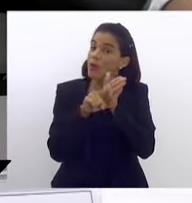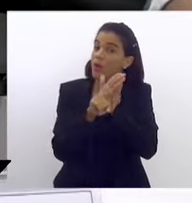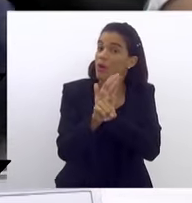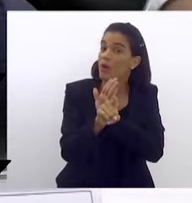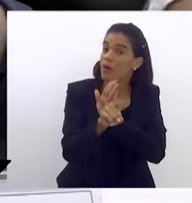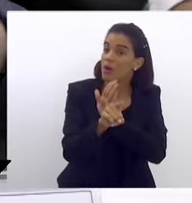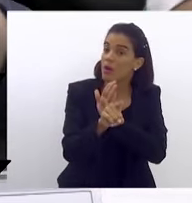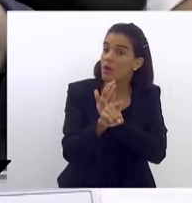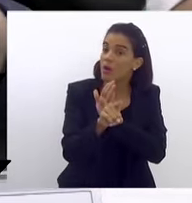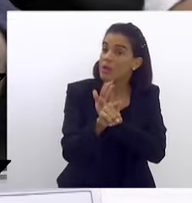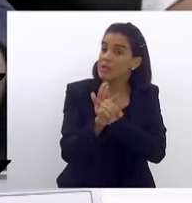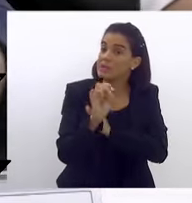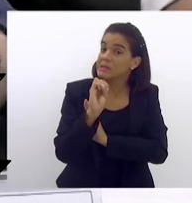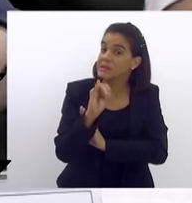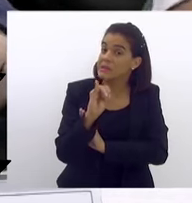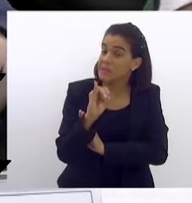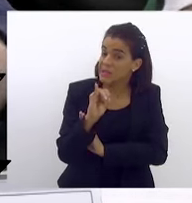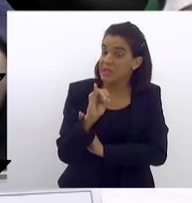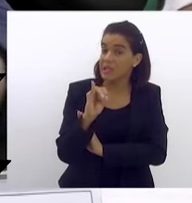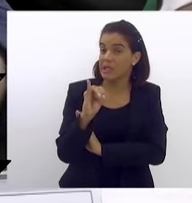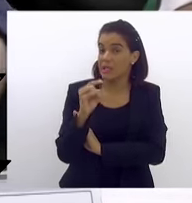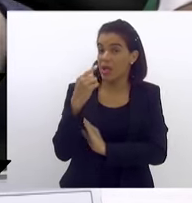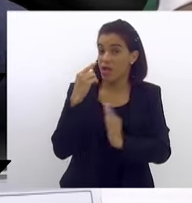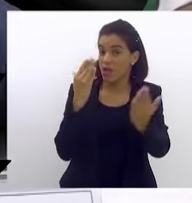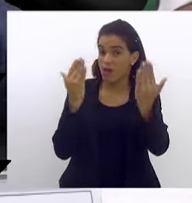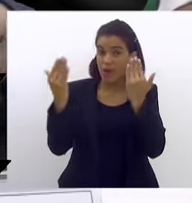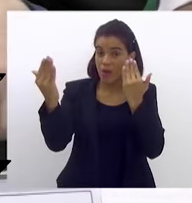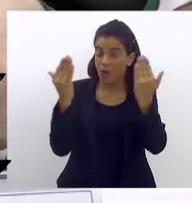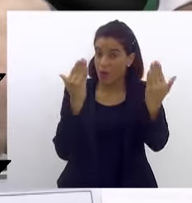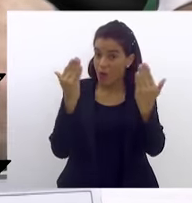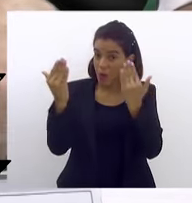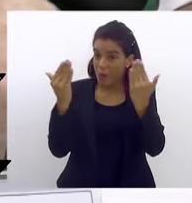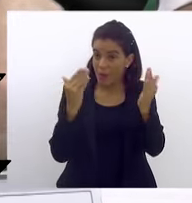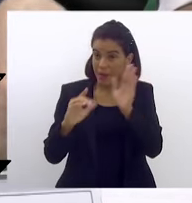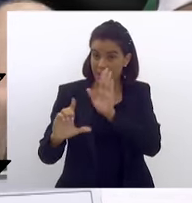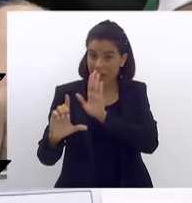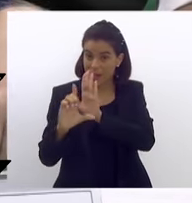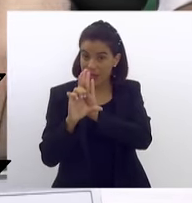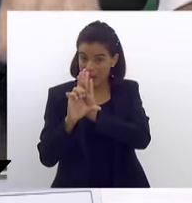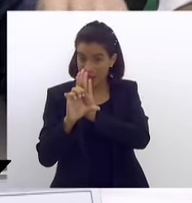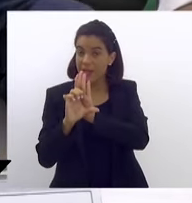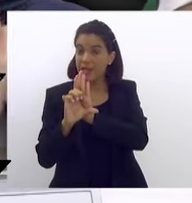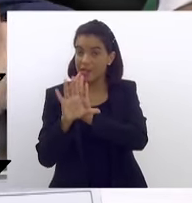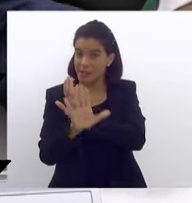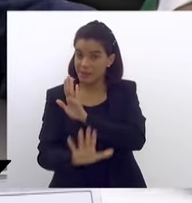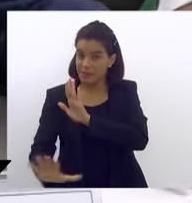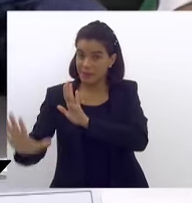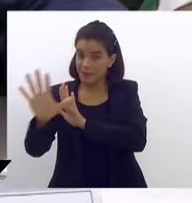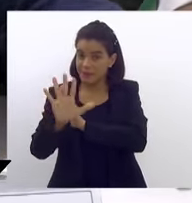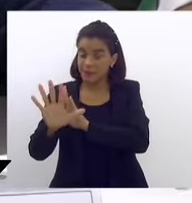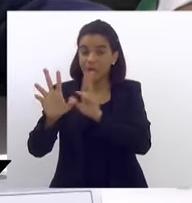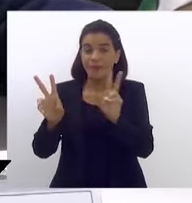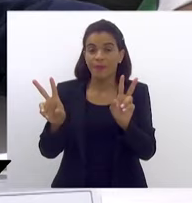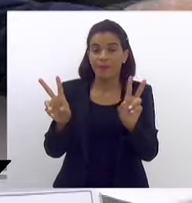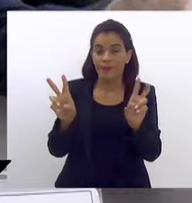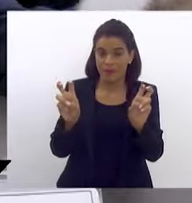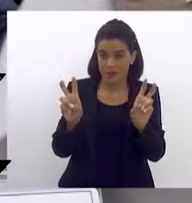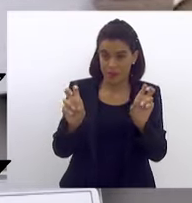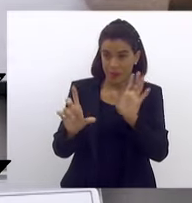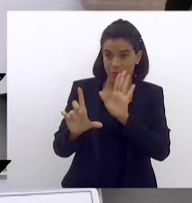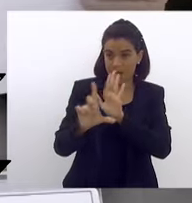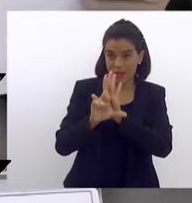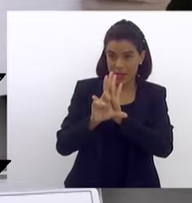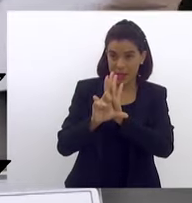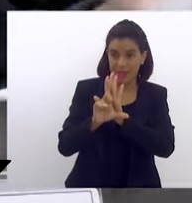se inv Vista dessa nossa lei genérica sobre a lei